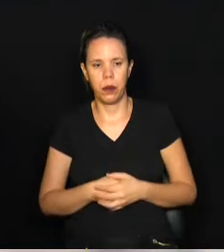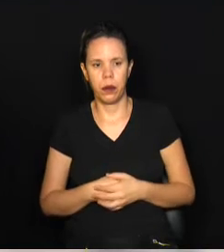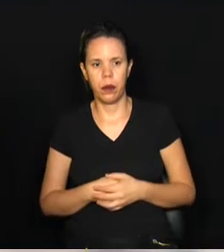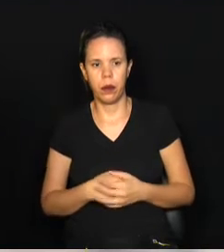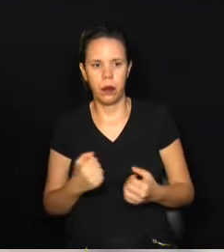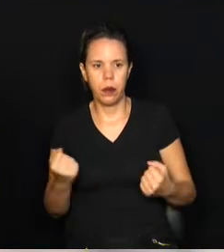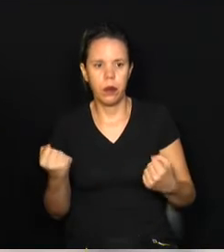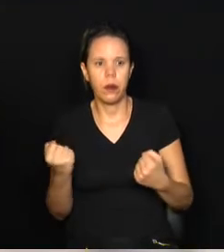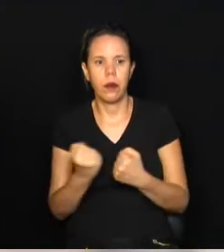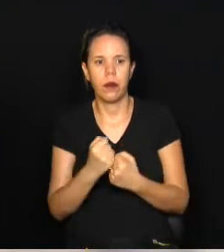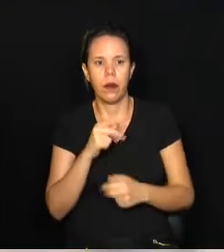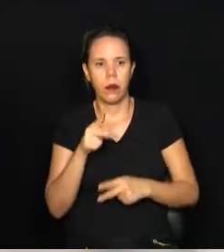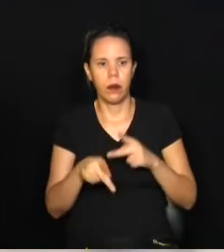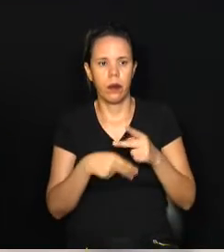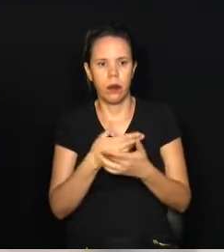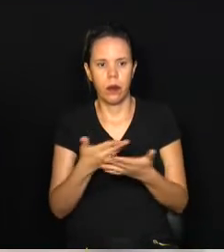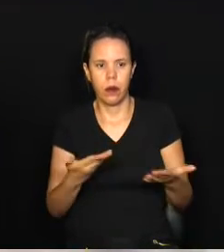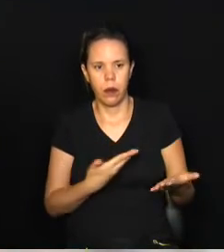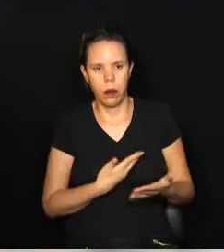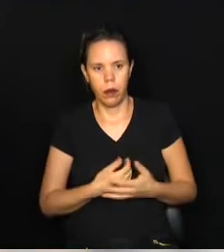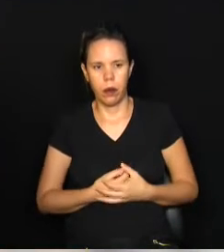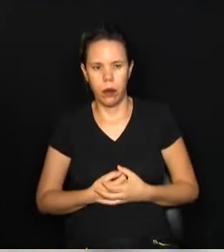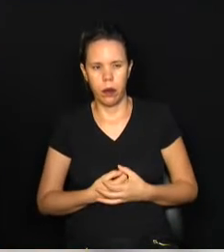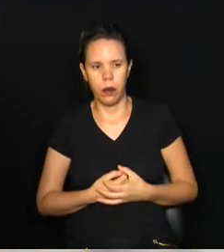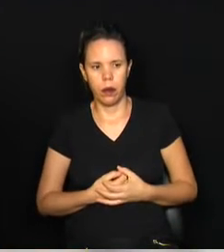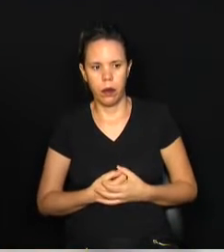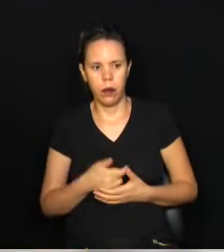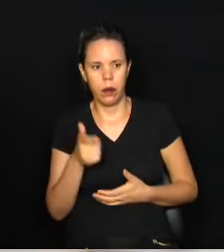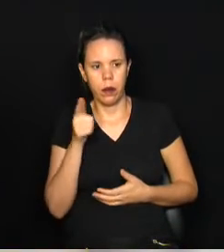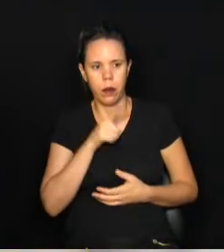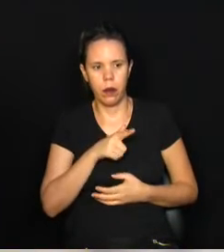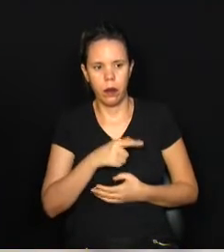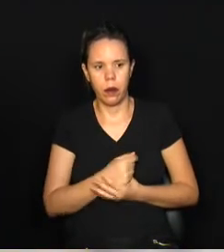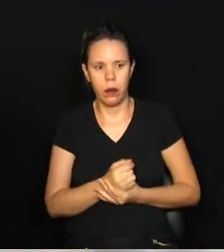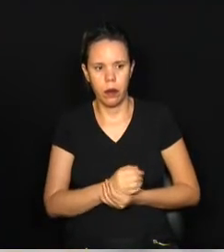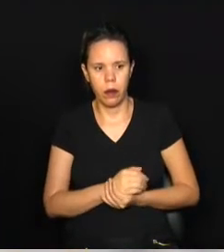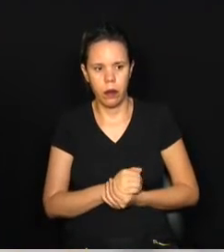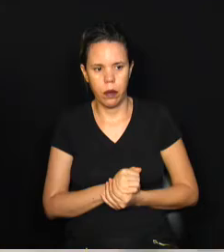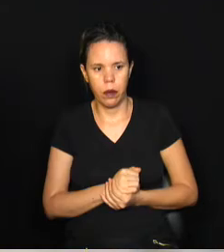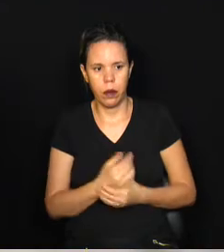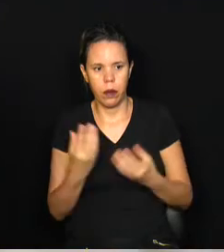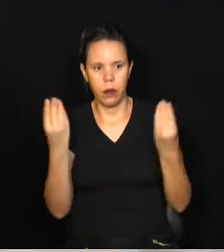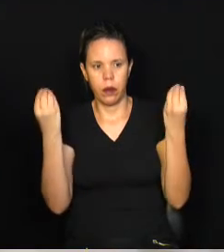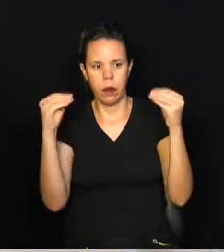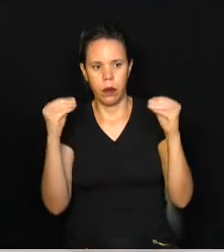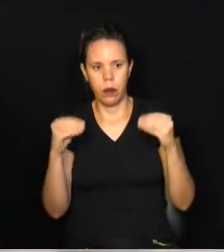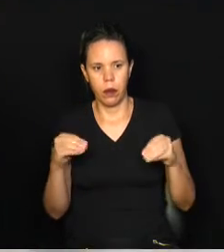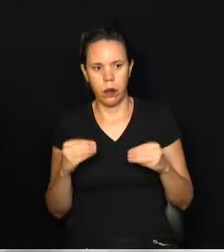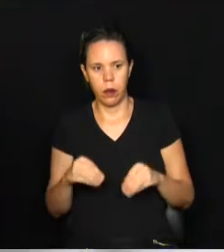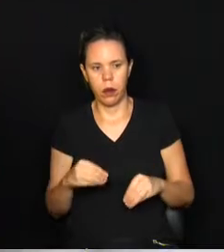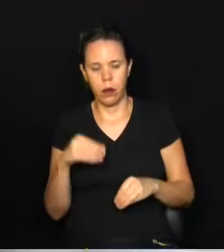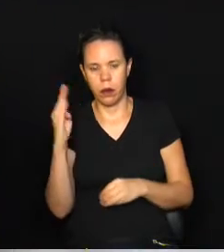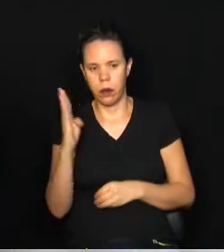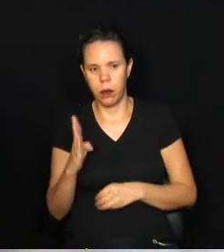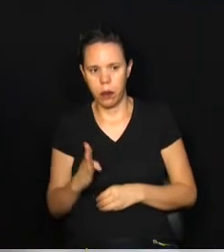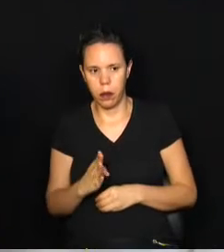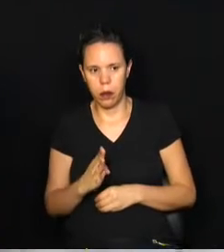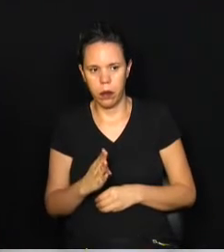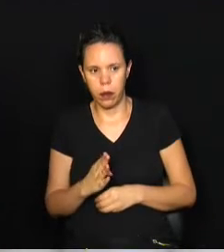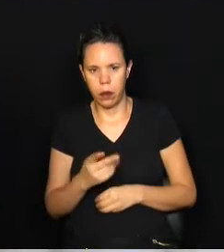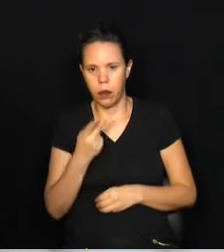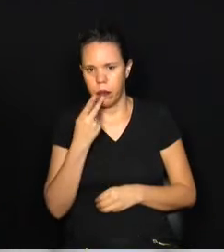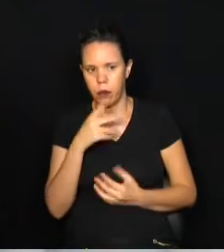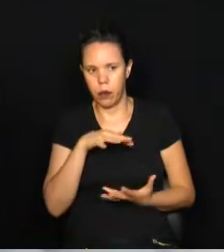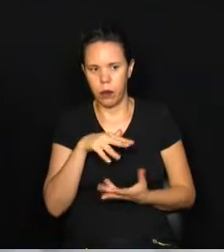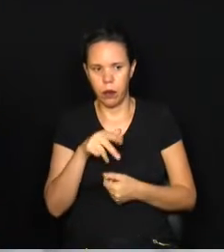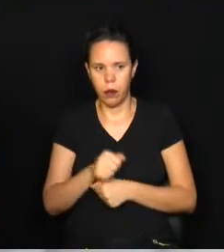do CROSP, dos nossos colegas, conseguiu colocar isso na vitrine do Brasil, eu diria até do